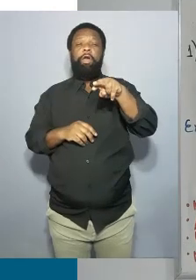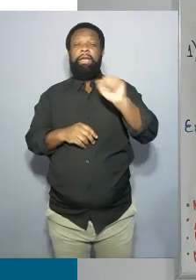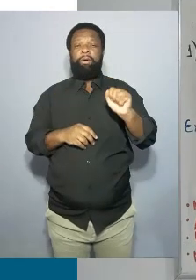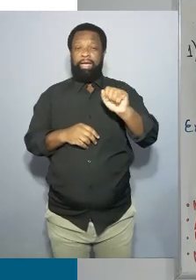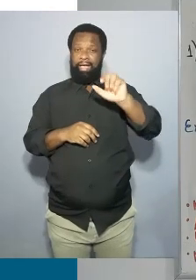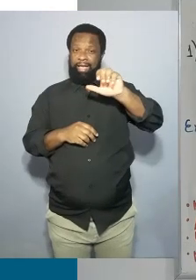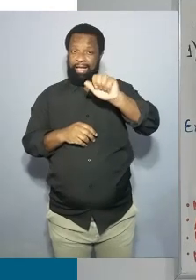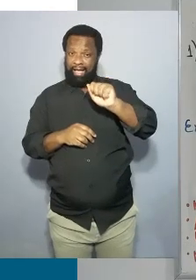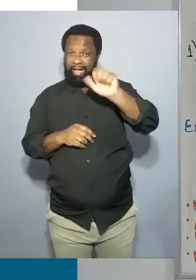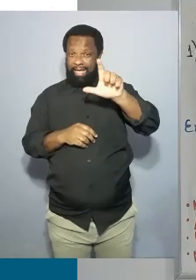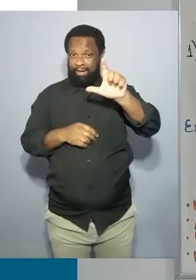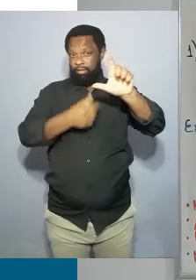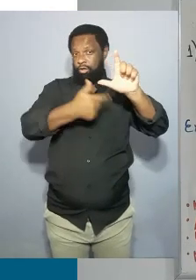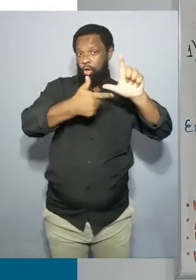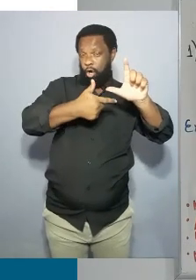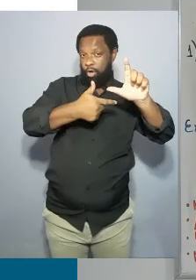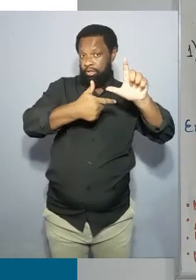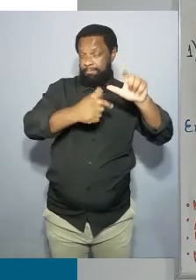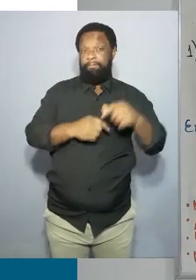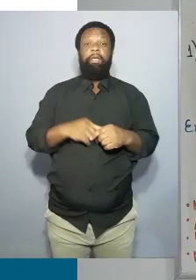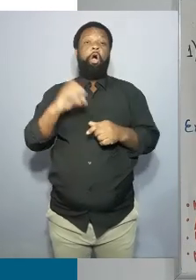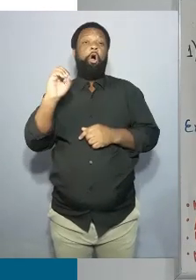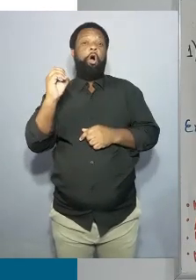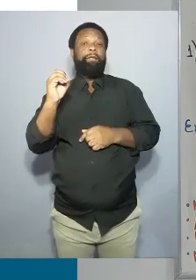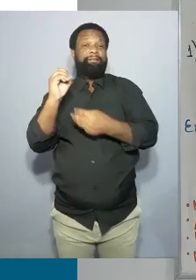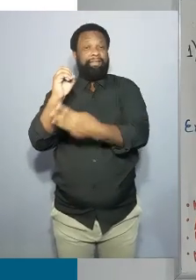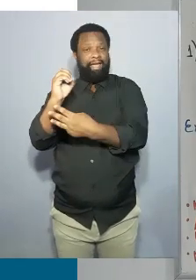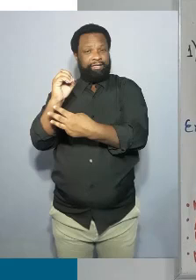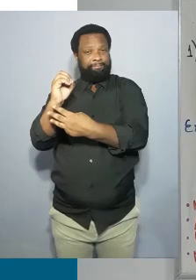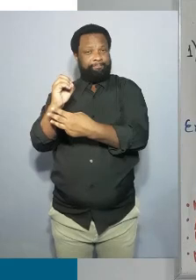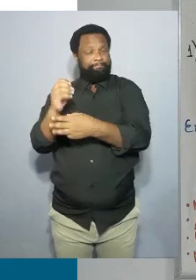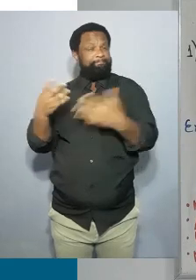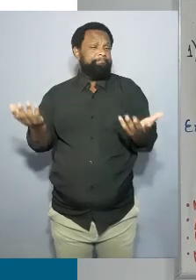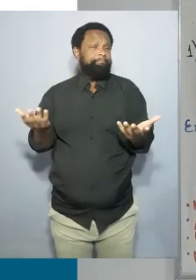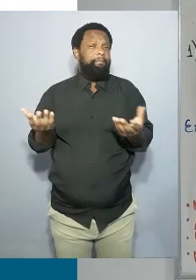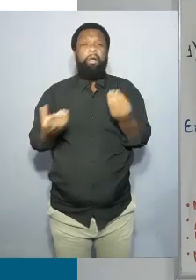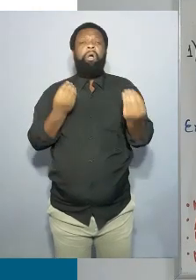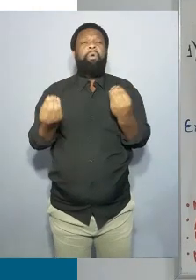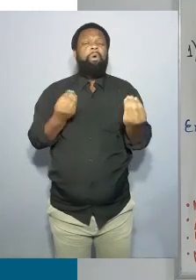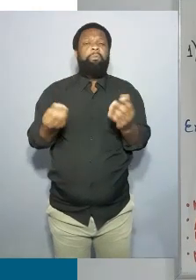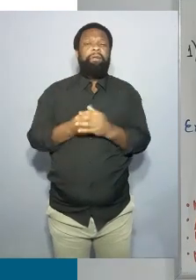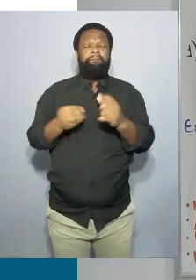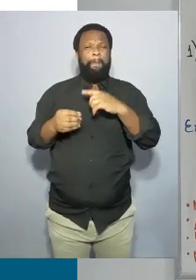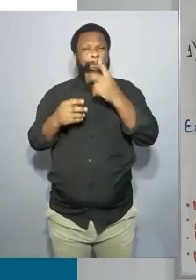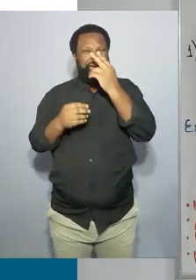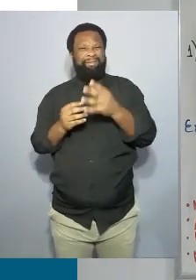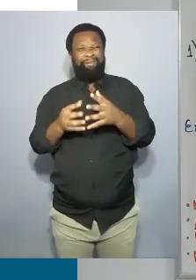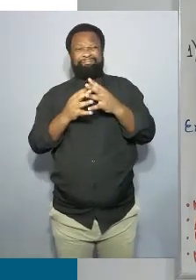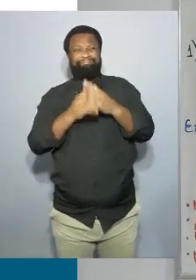fica Al2, 2 átomos, e O3. Bom, como isso fica um